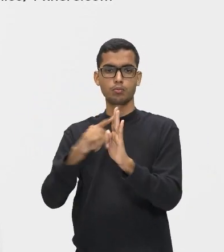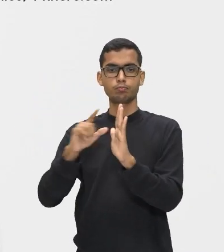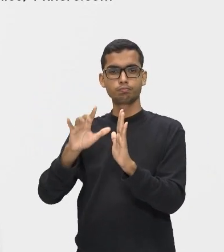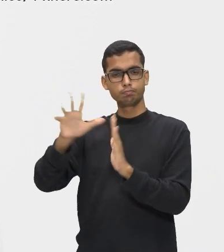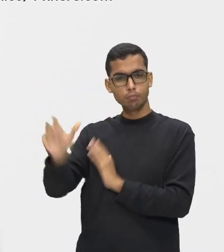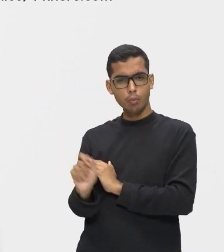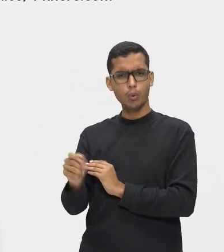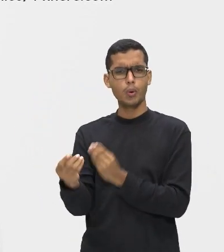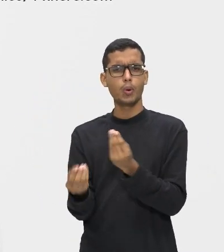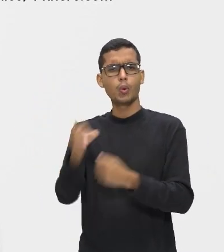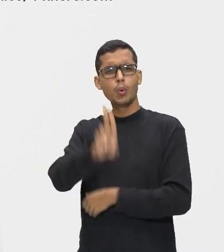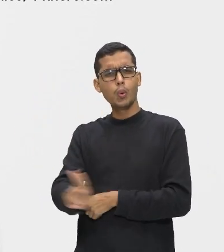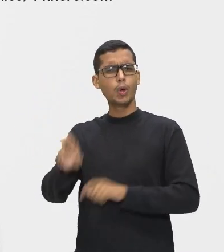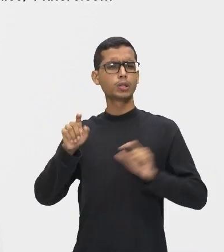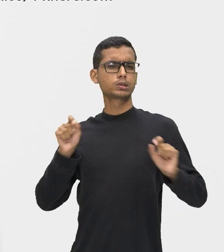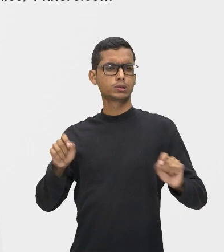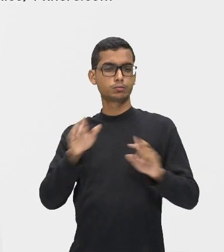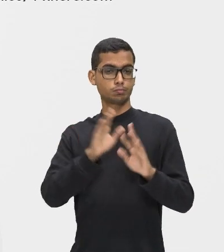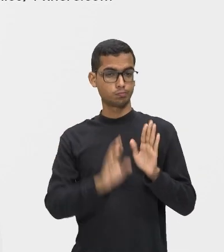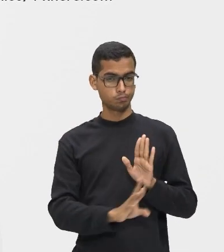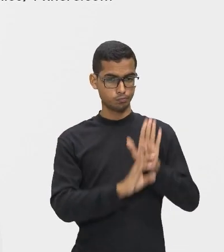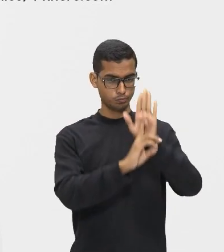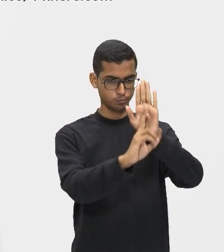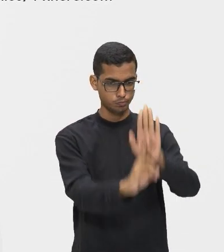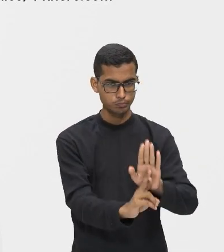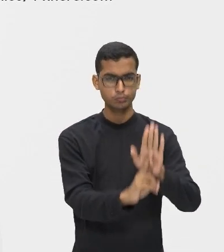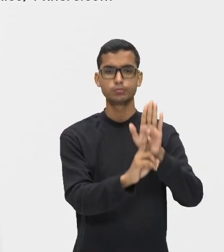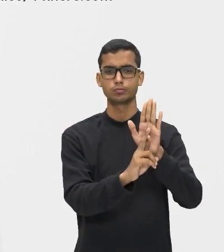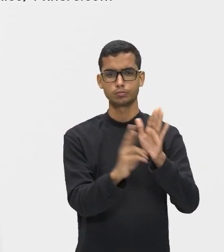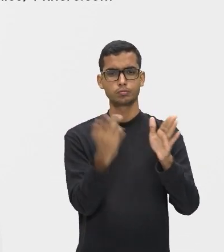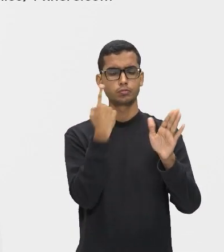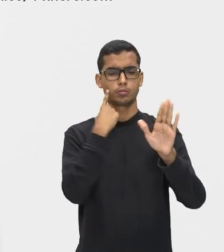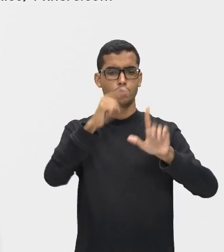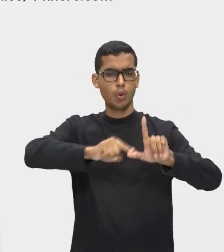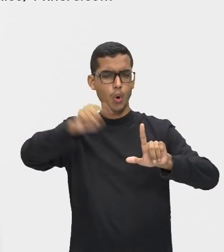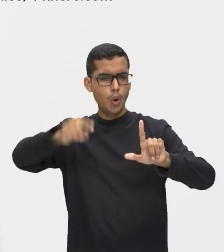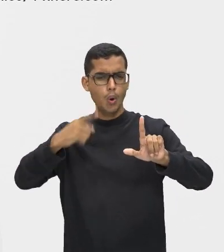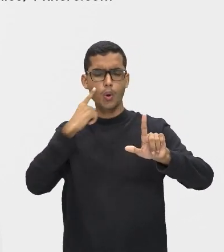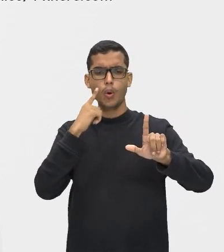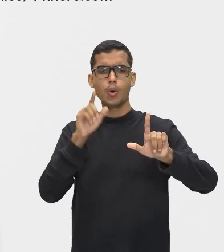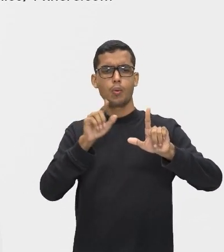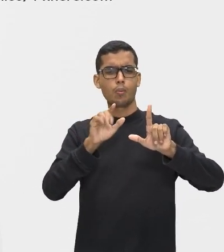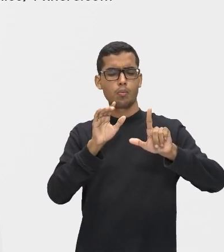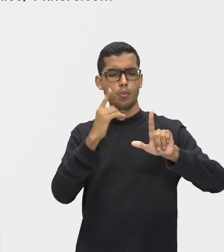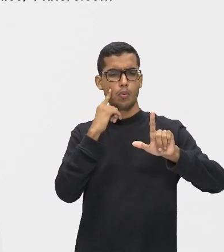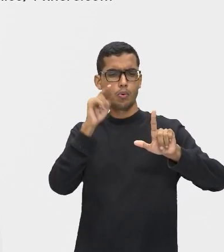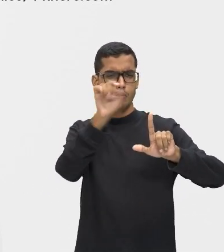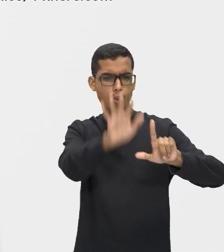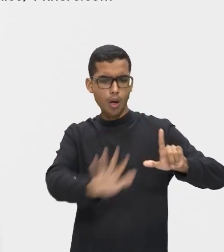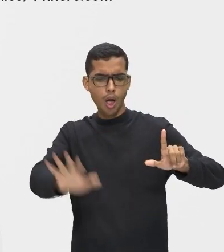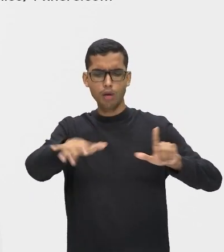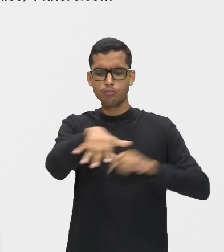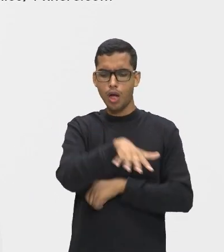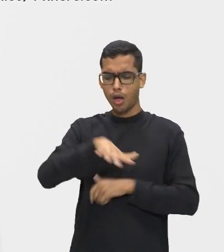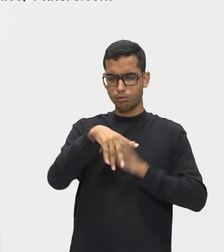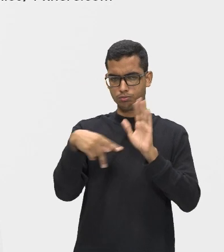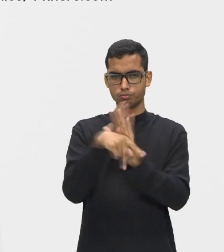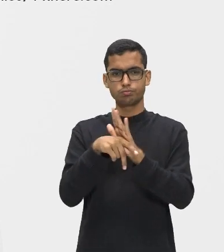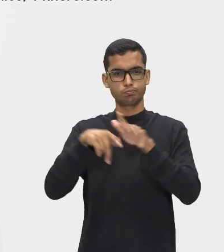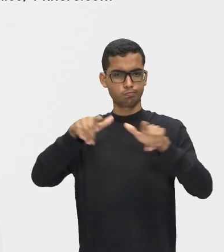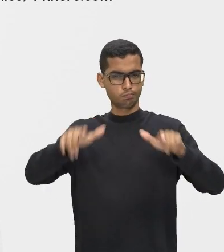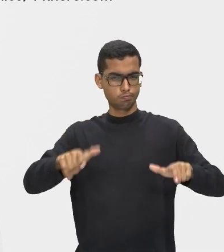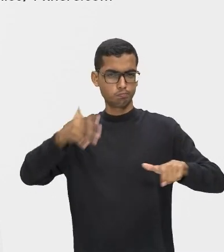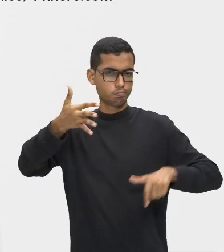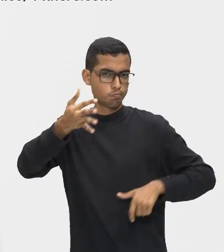que que eles servem? Para representar graficamente uma dada área do espaço terrestre. Então, a gente